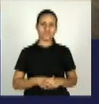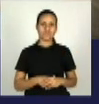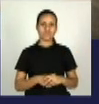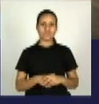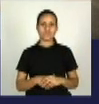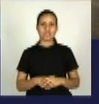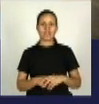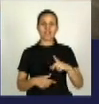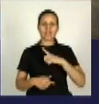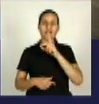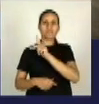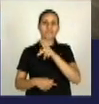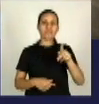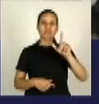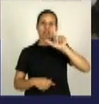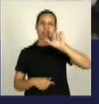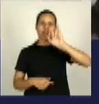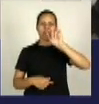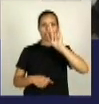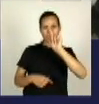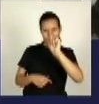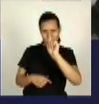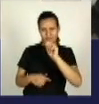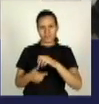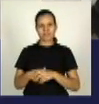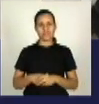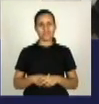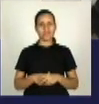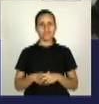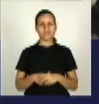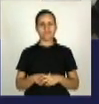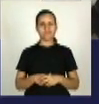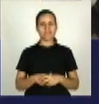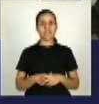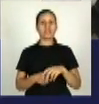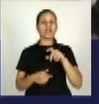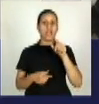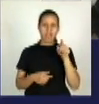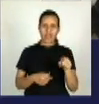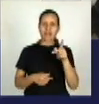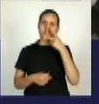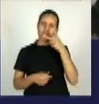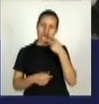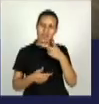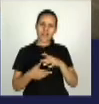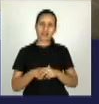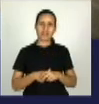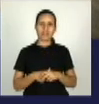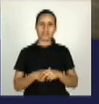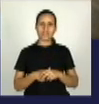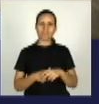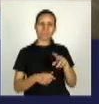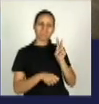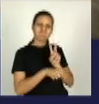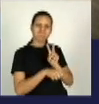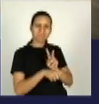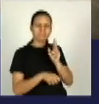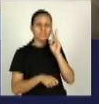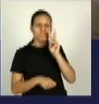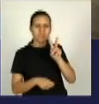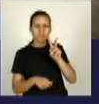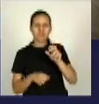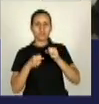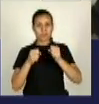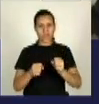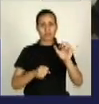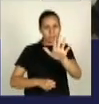agora, no terceiro bloco, a professora Lia Watanabe, que vai nos falar do